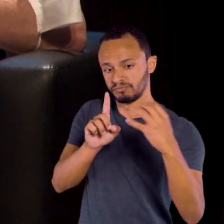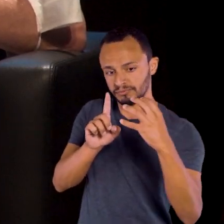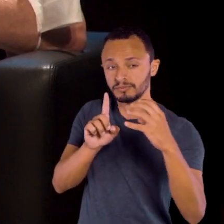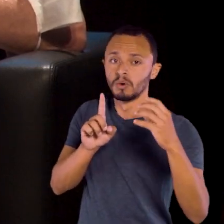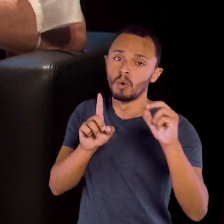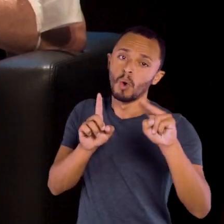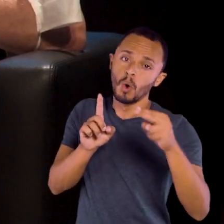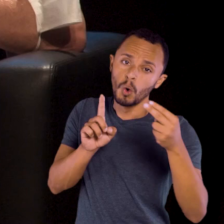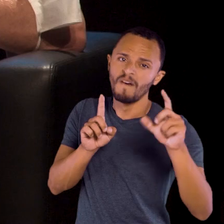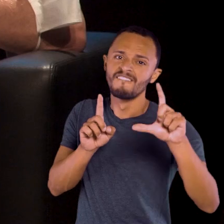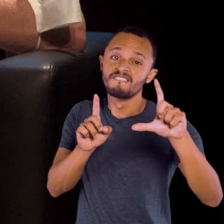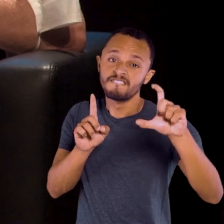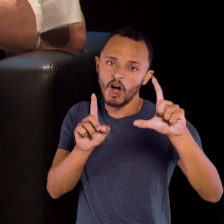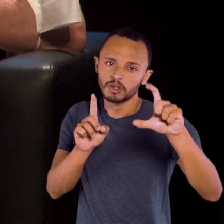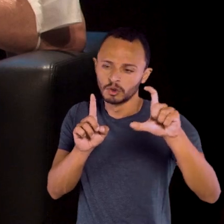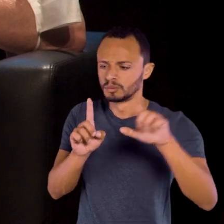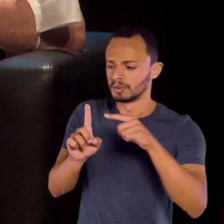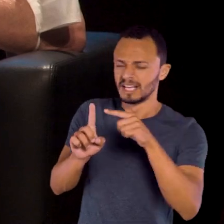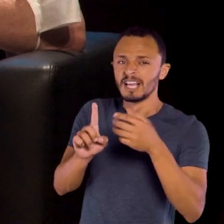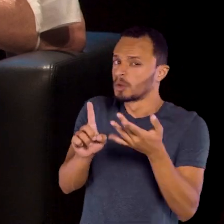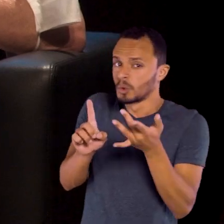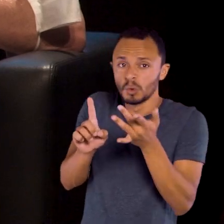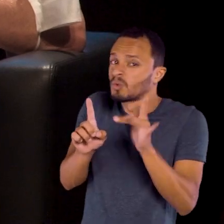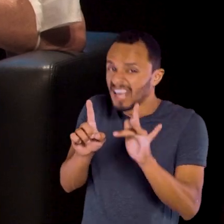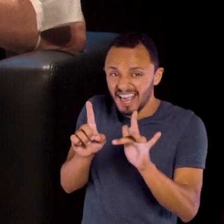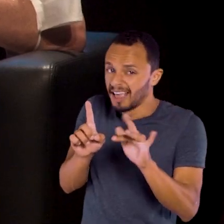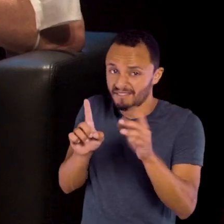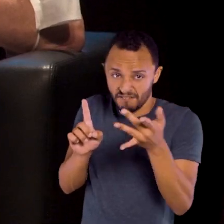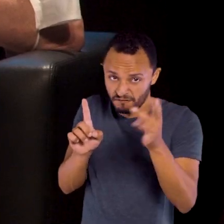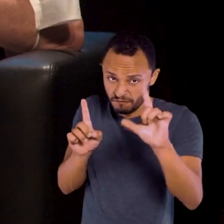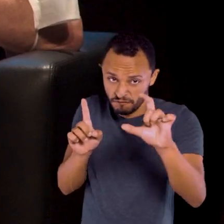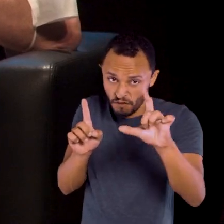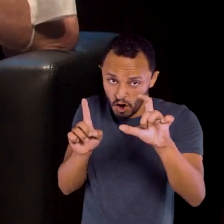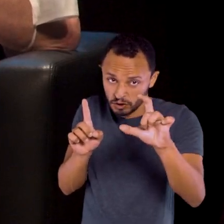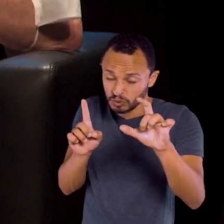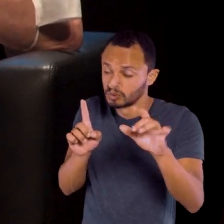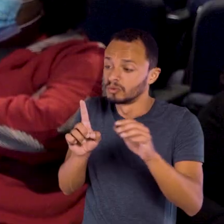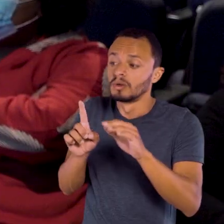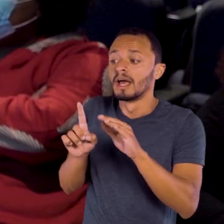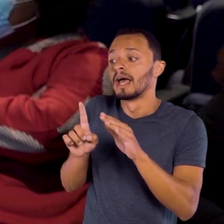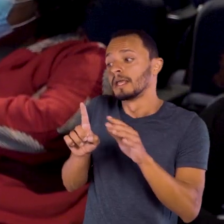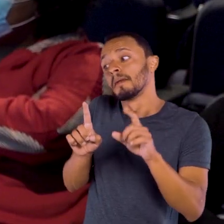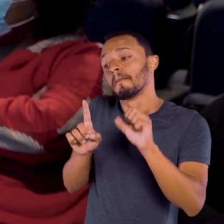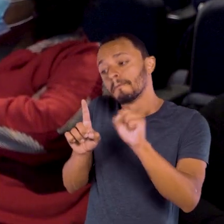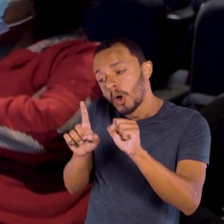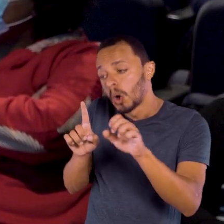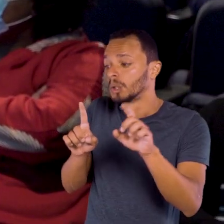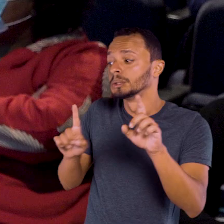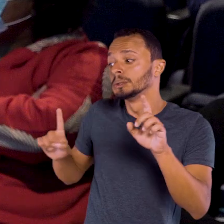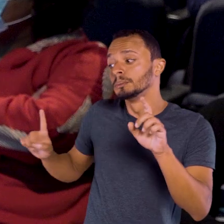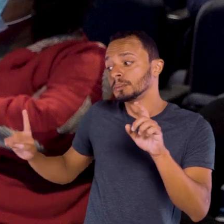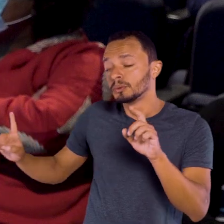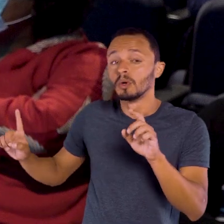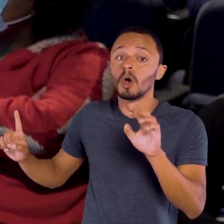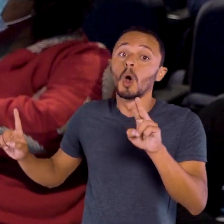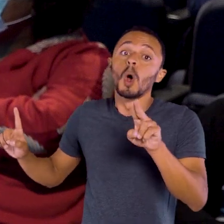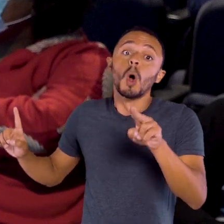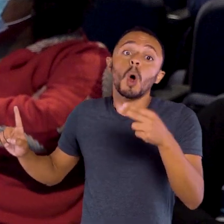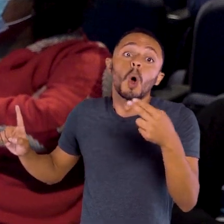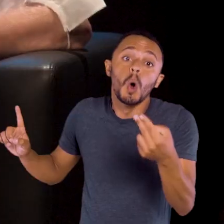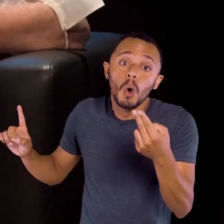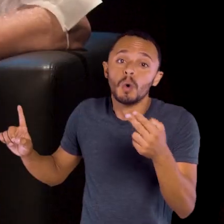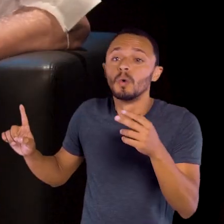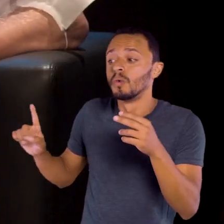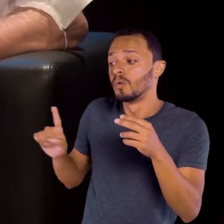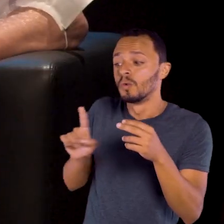que está fotografando. É o Fábio? Não, né? Não, o Fábio não. O Ronaldo. E o processo, inclusive, pode ser